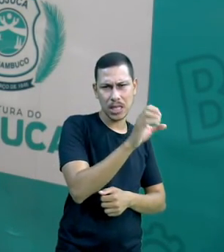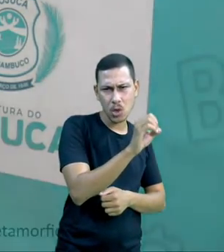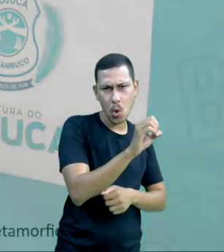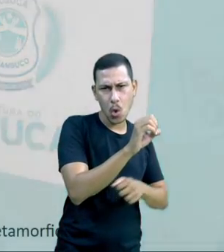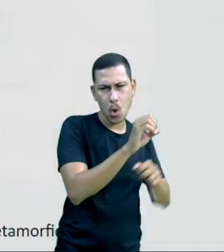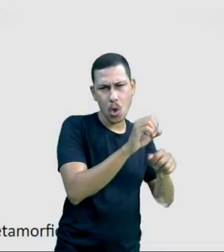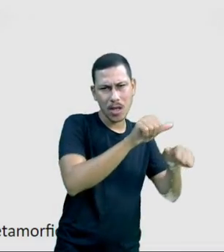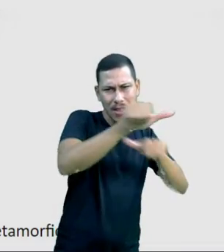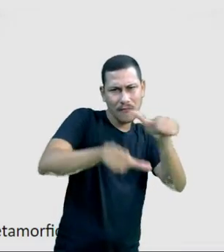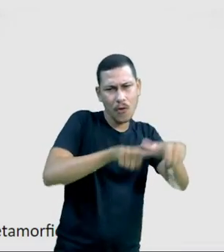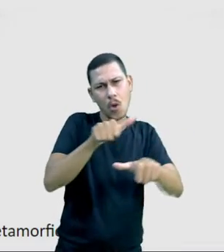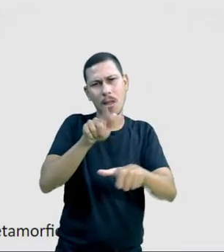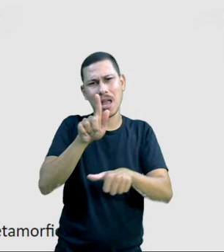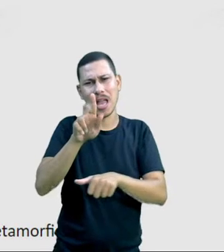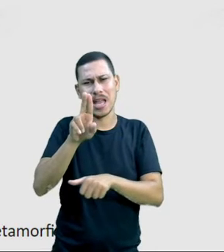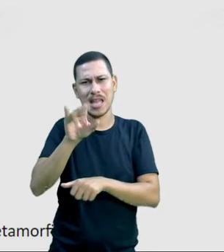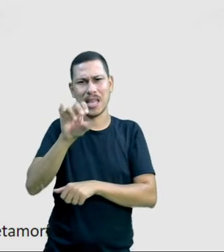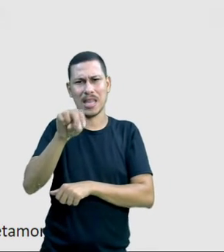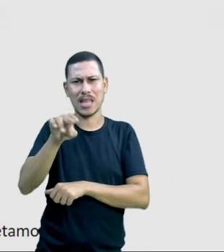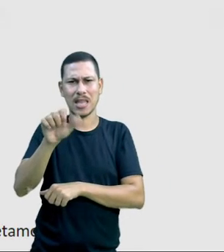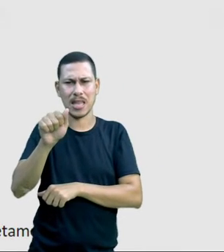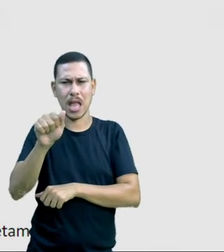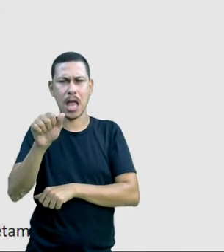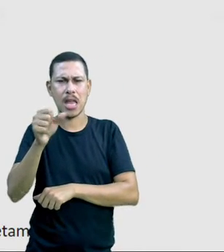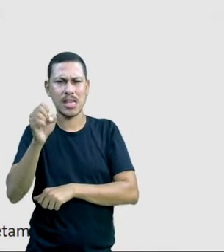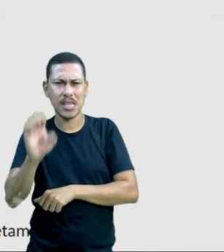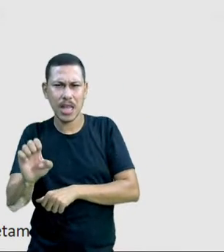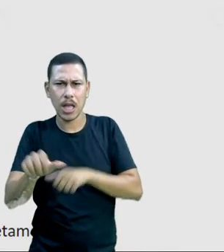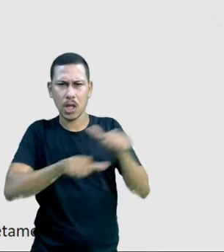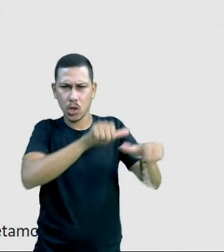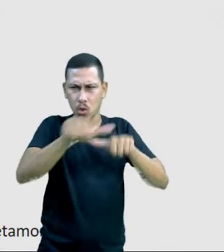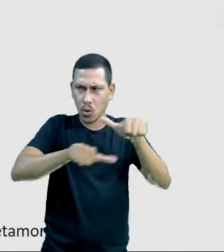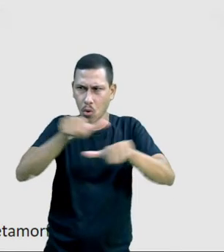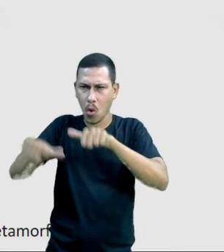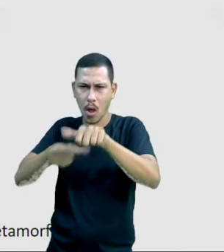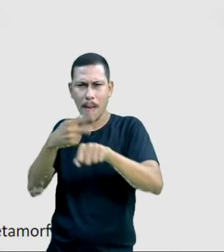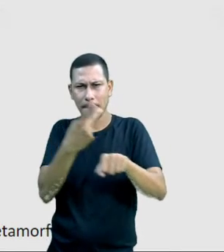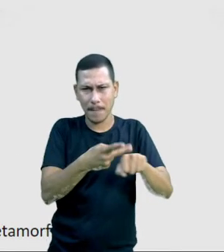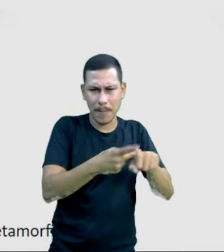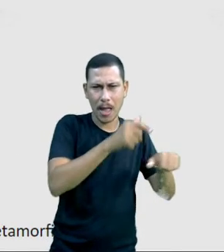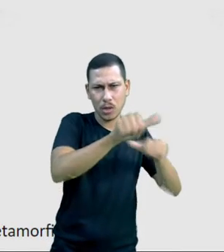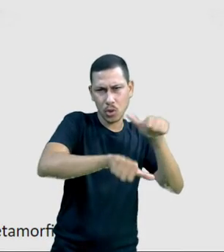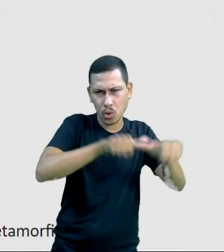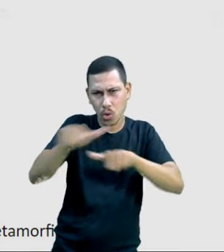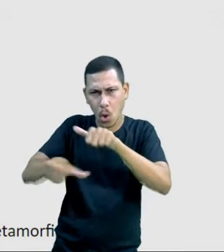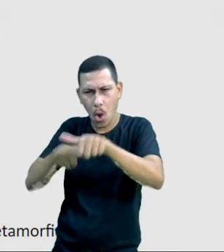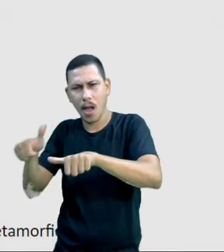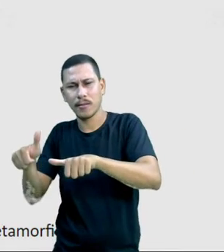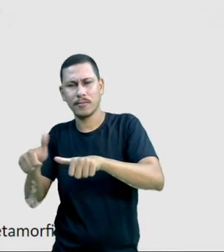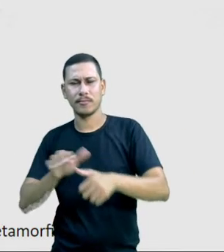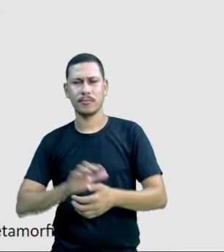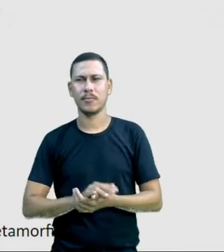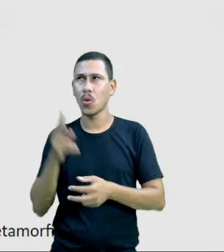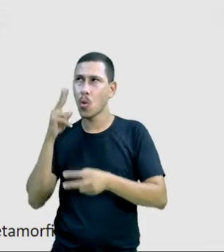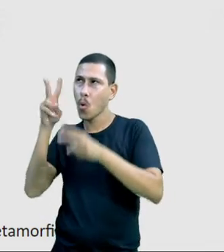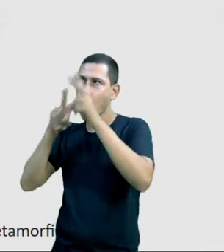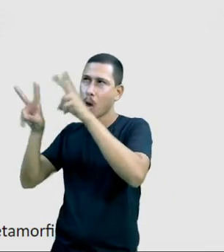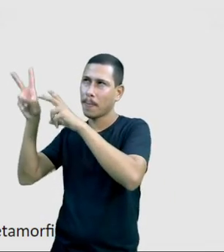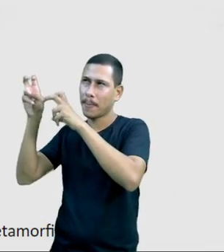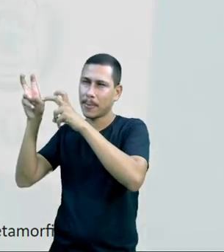gneise, o arenito e quartzito e o calcário em